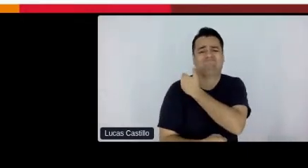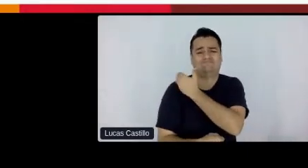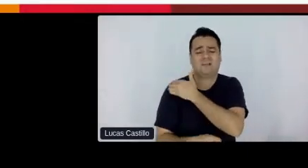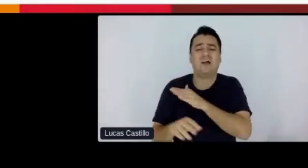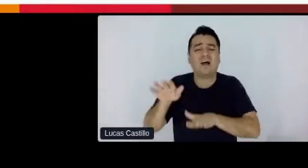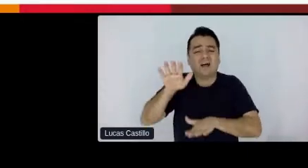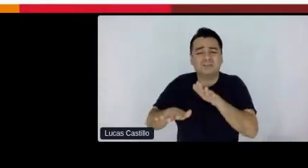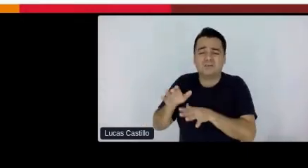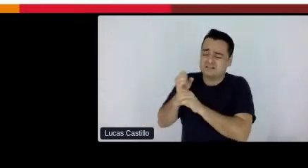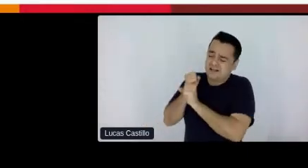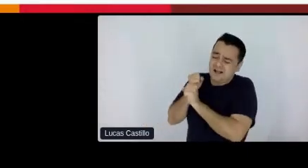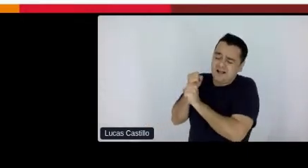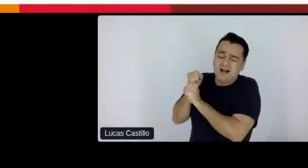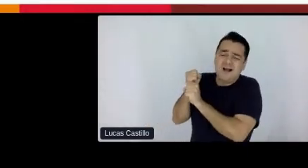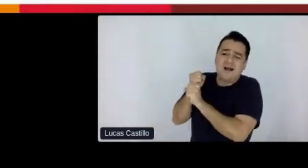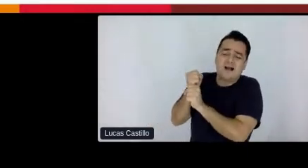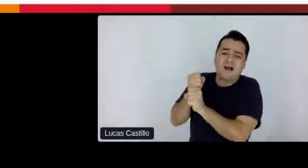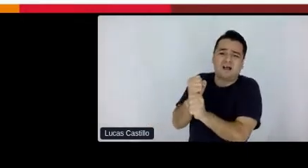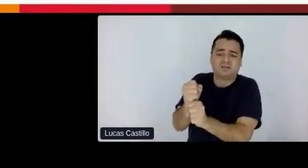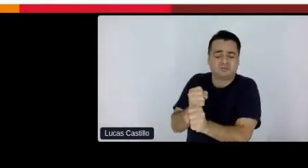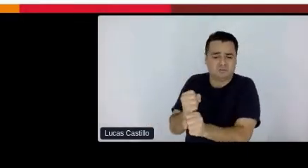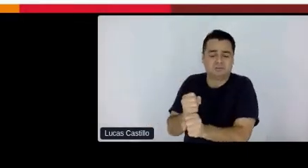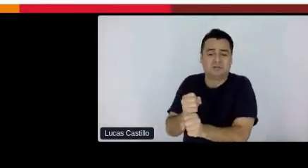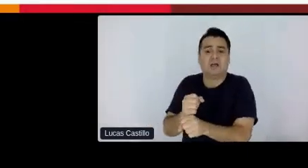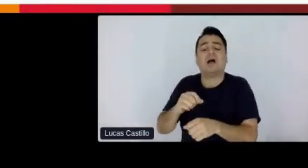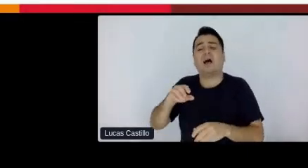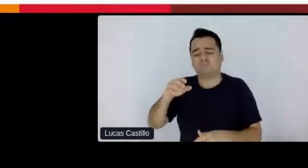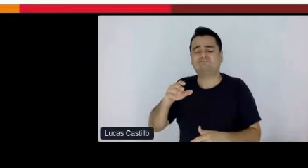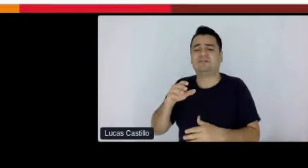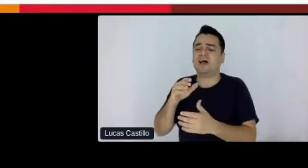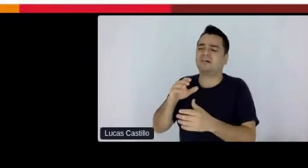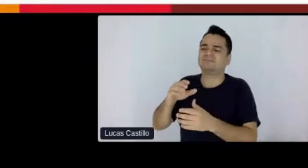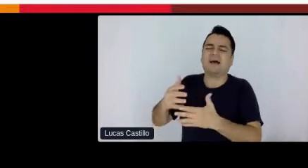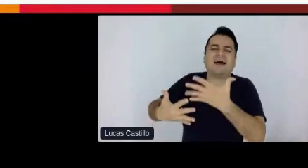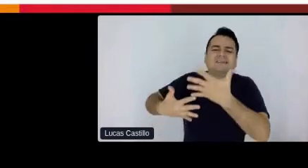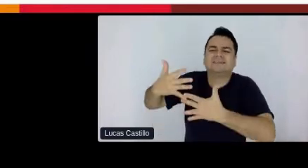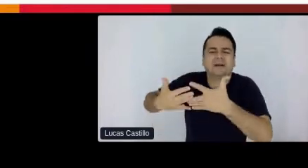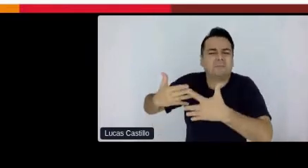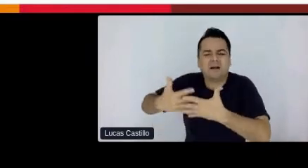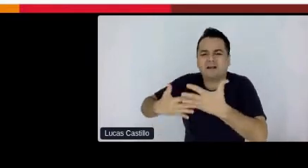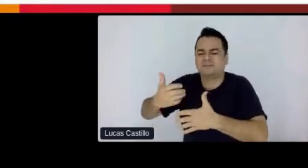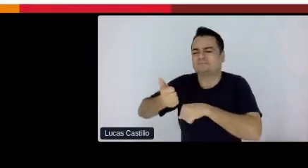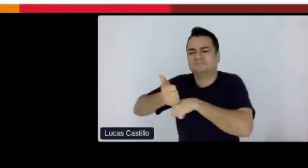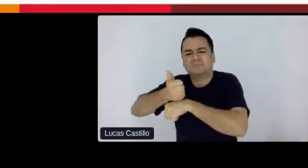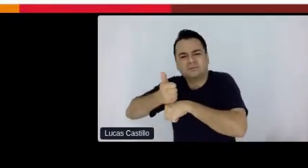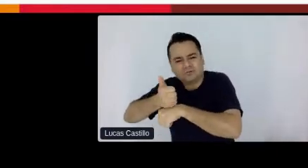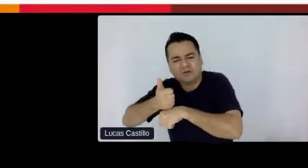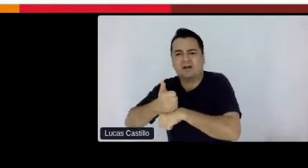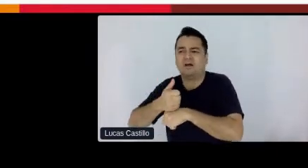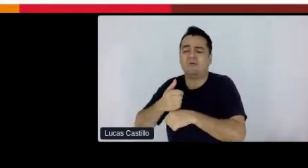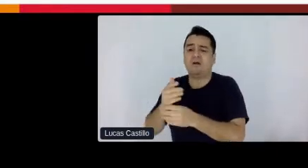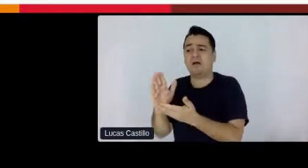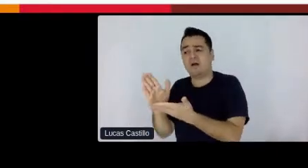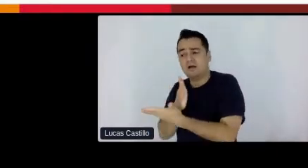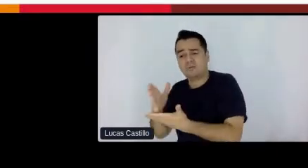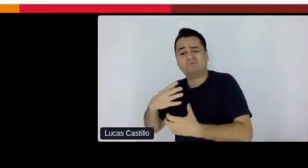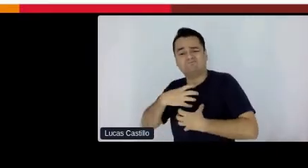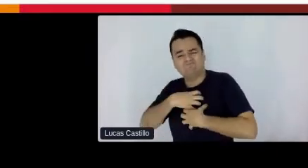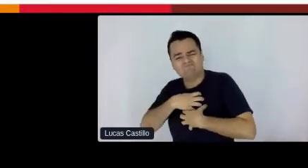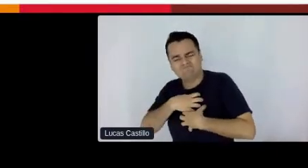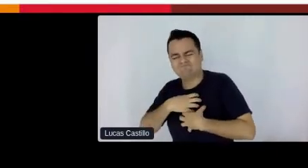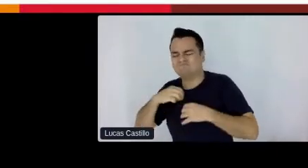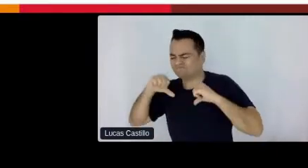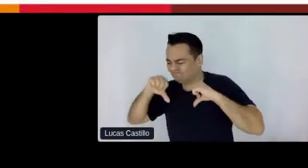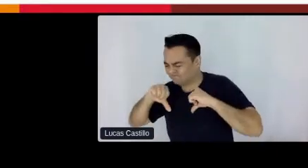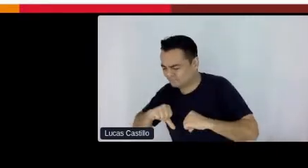que provocam prejuízo profissional, pessoal, além de sofrimento emocional em quem é alvo desses